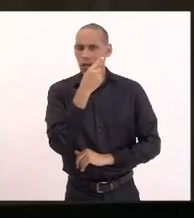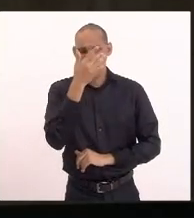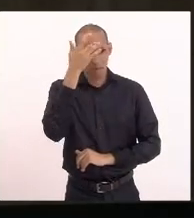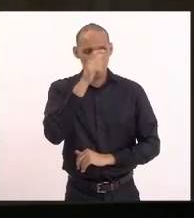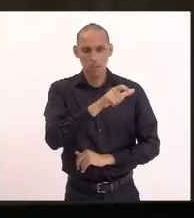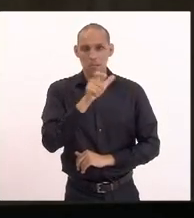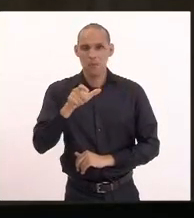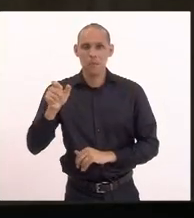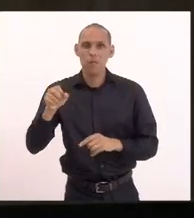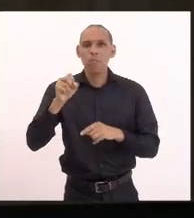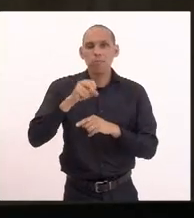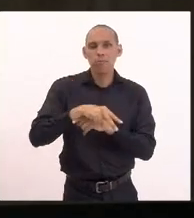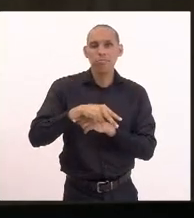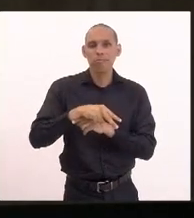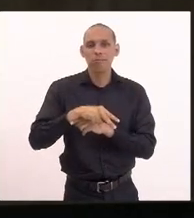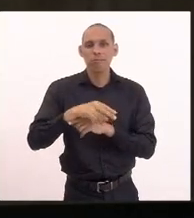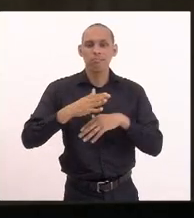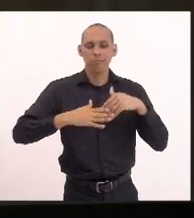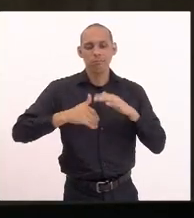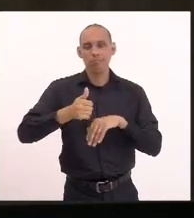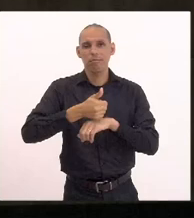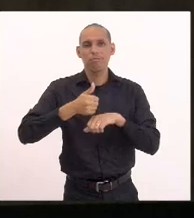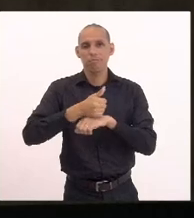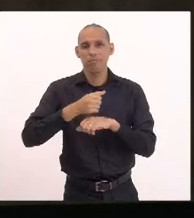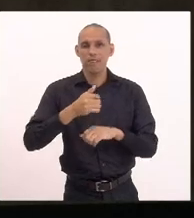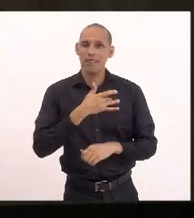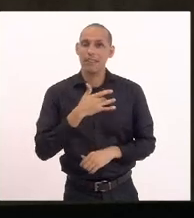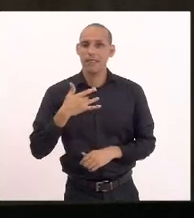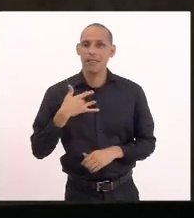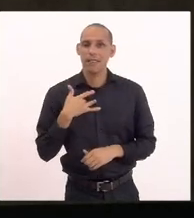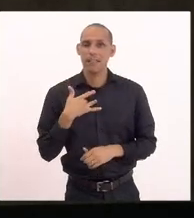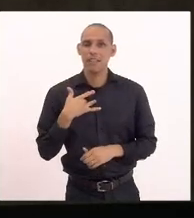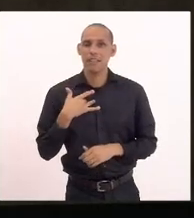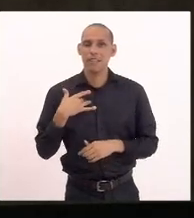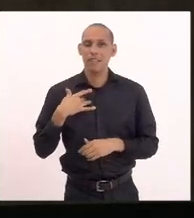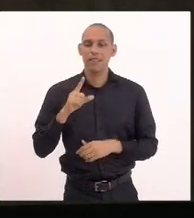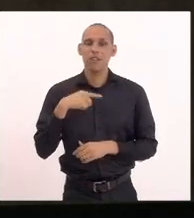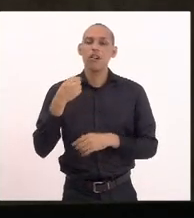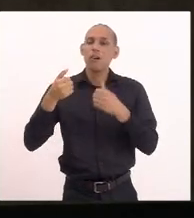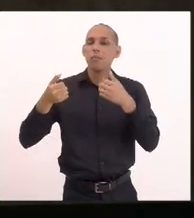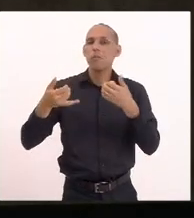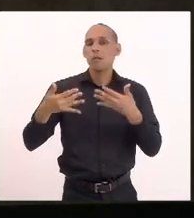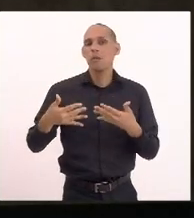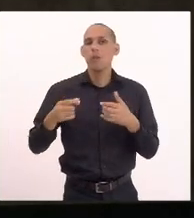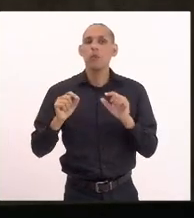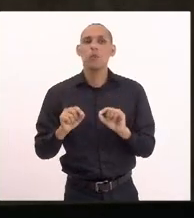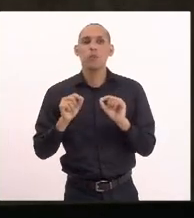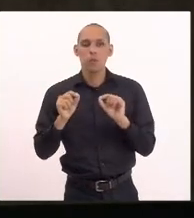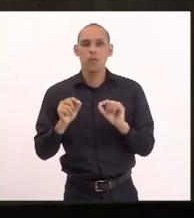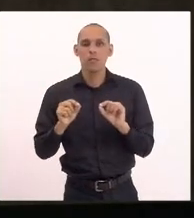na admissão de profissionais da saúde. O parecer emitido foi pela